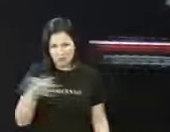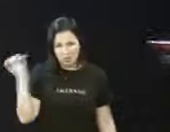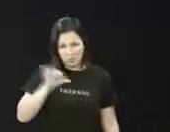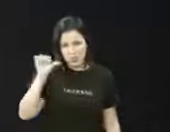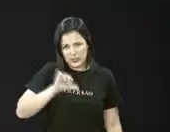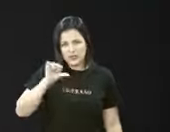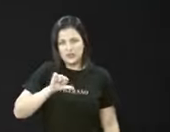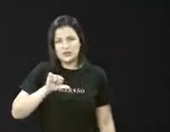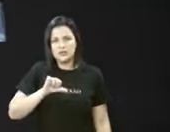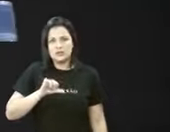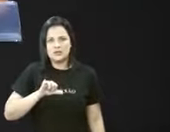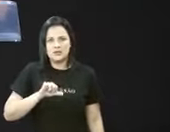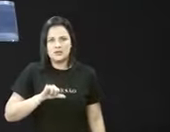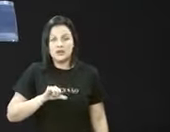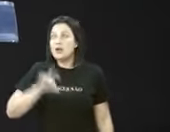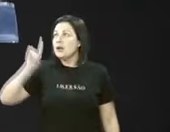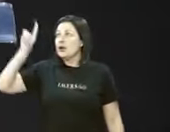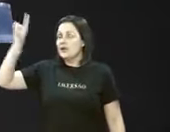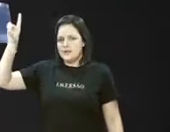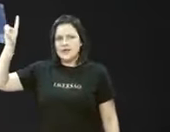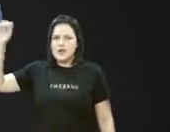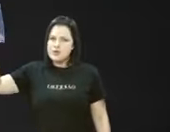o que sai do trono vai te manter de pé.